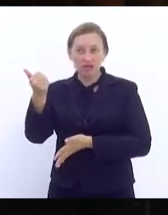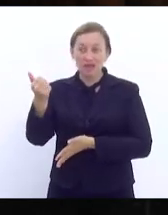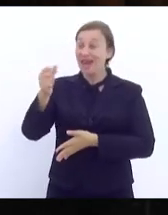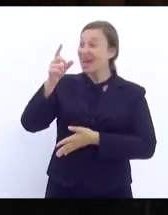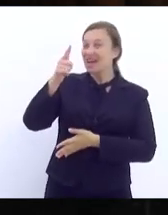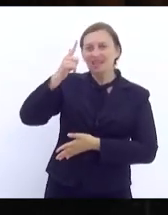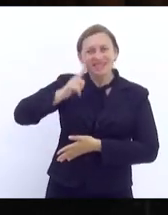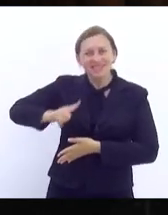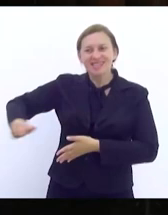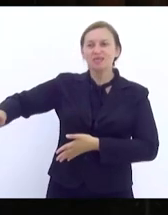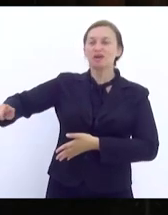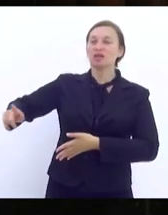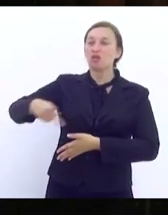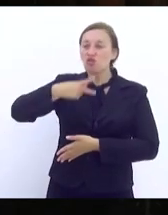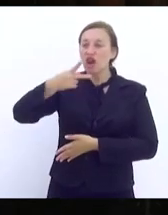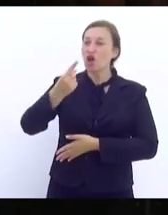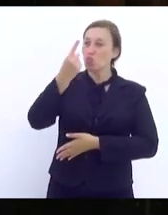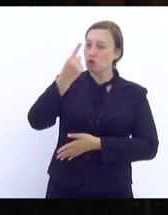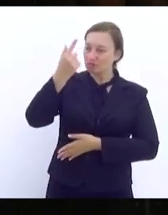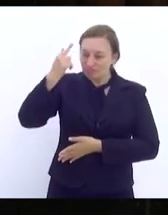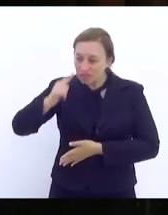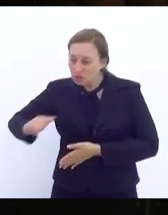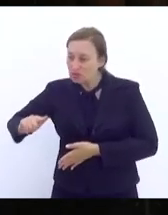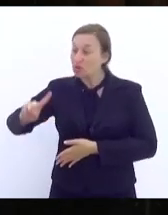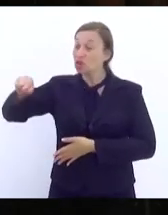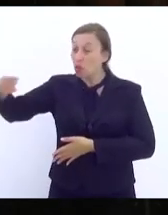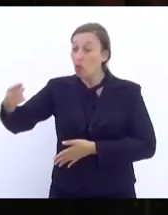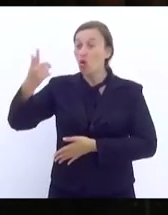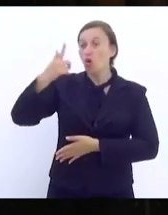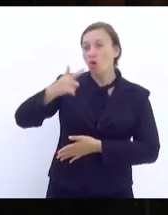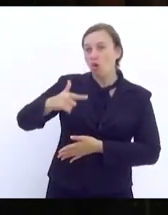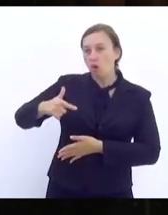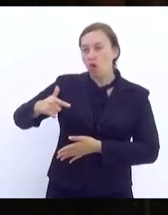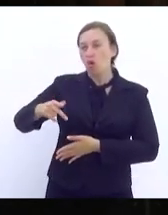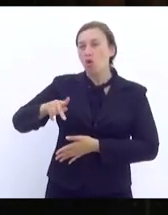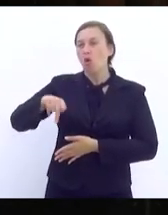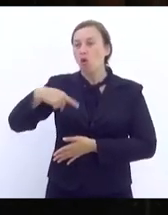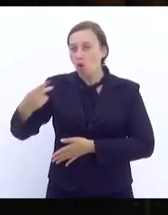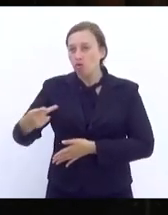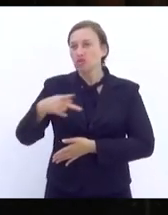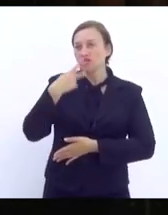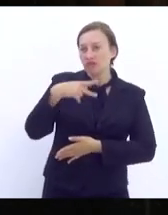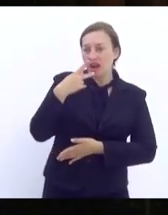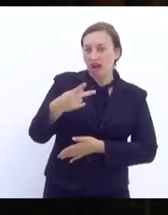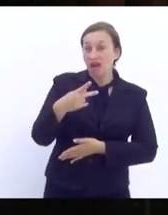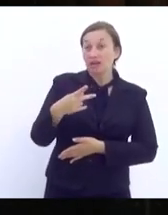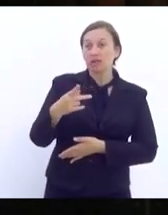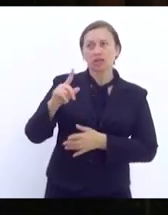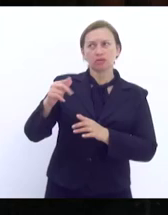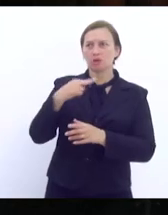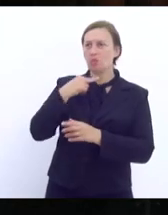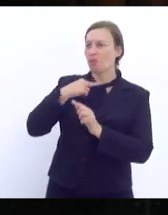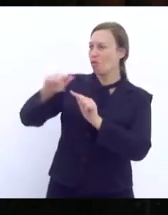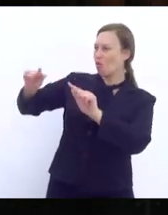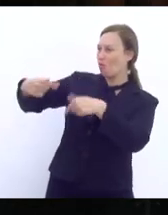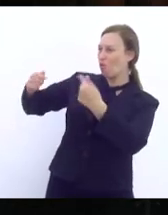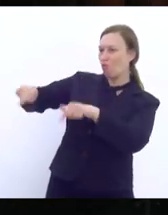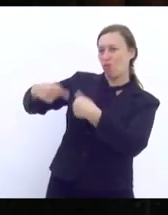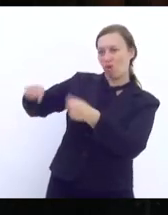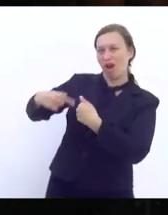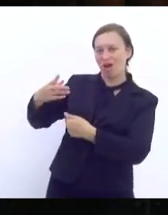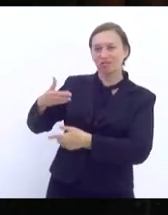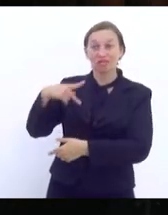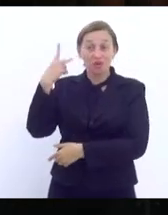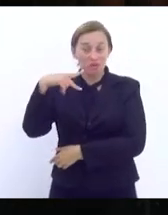semana para ele entender que o Parlamento é coisa séria não se provoca muito menos